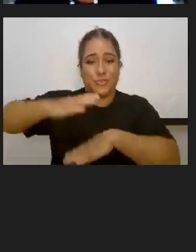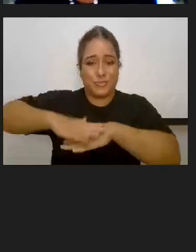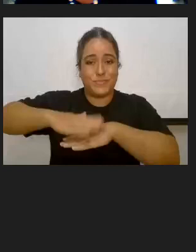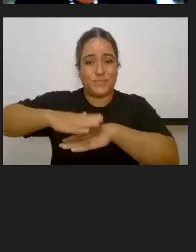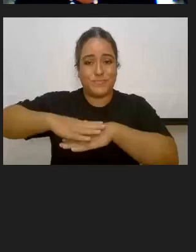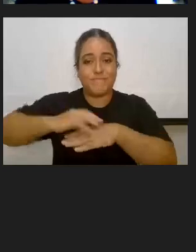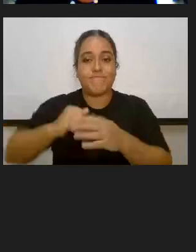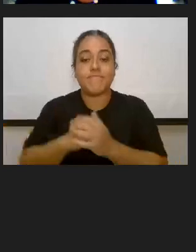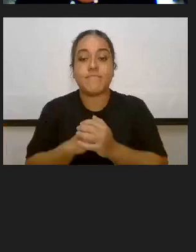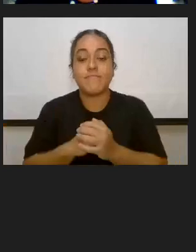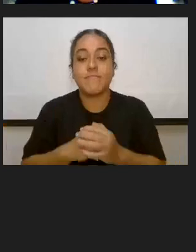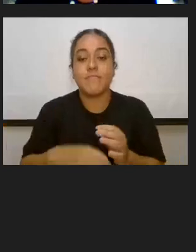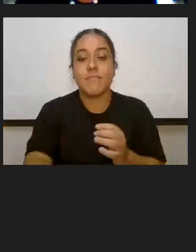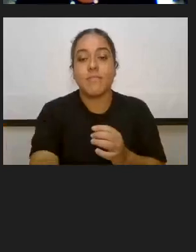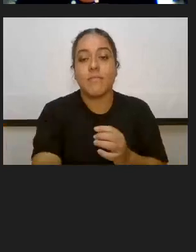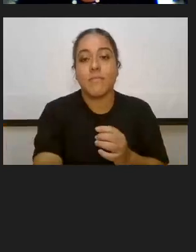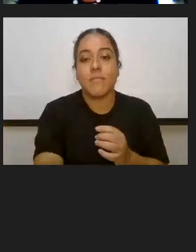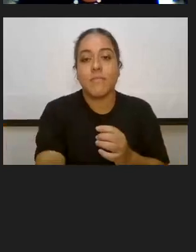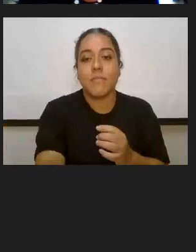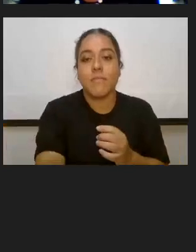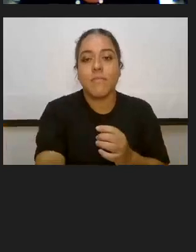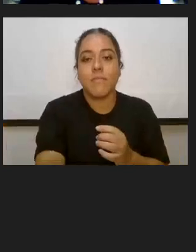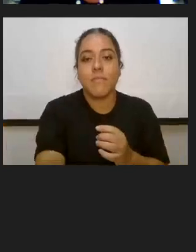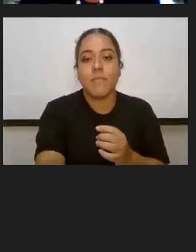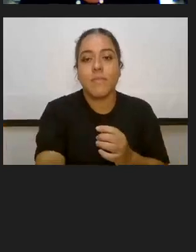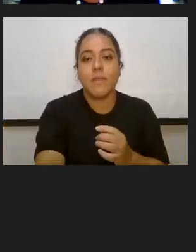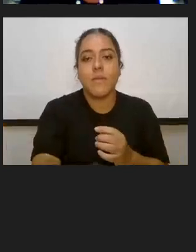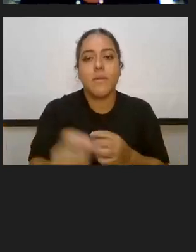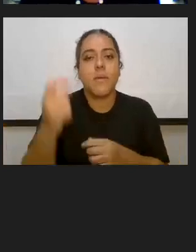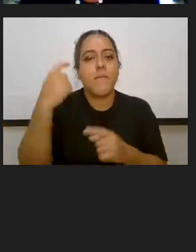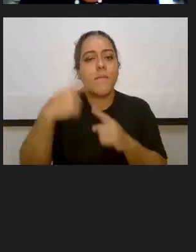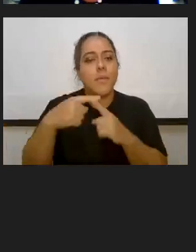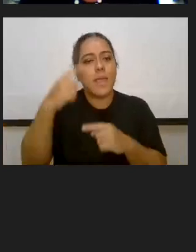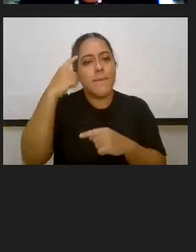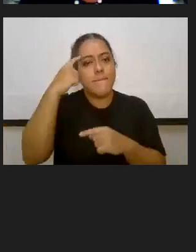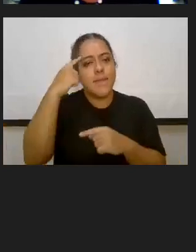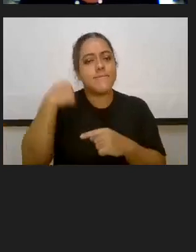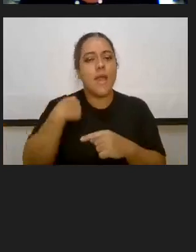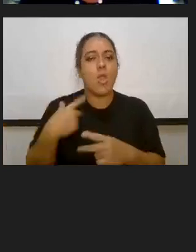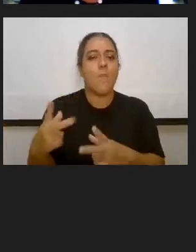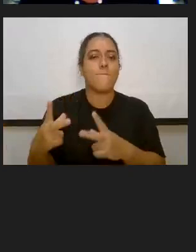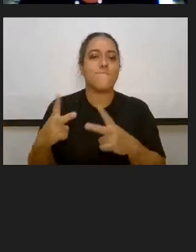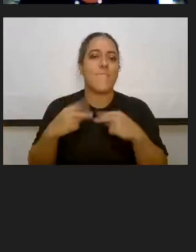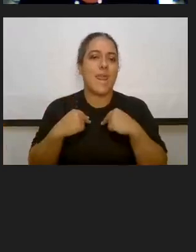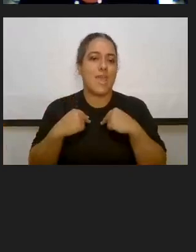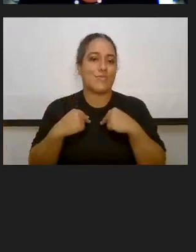Por sentir que merece ser castigado por algo que fez.